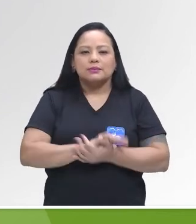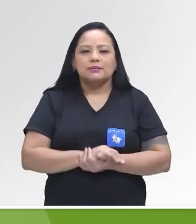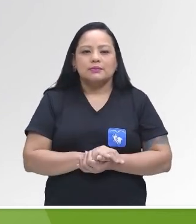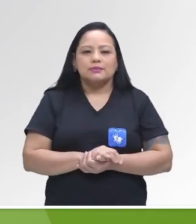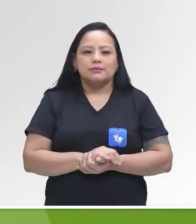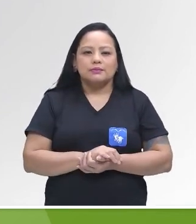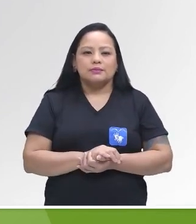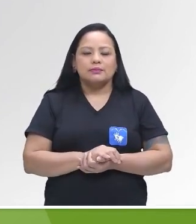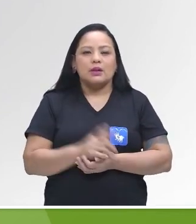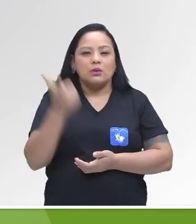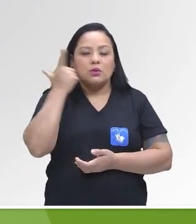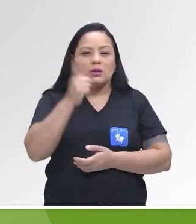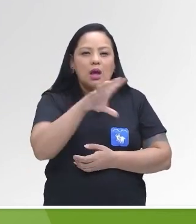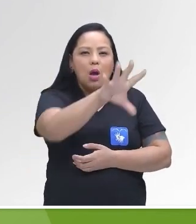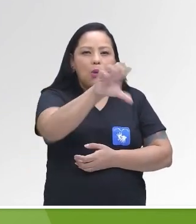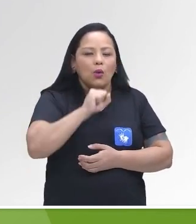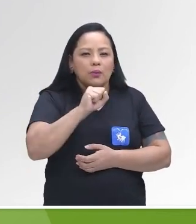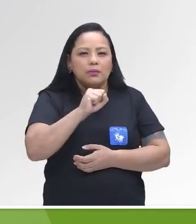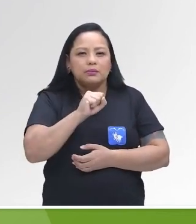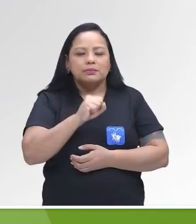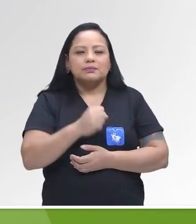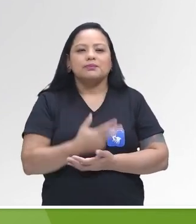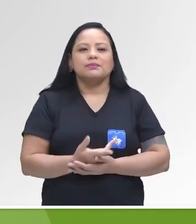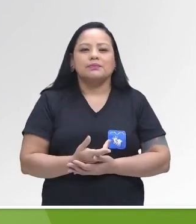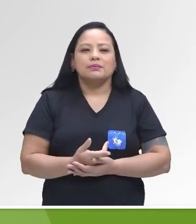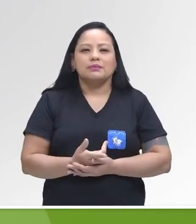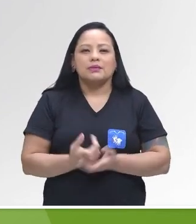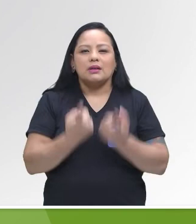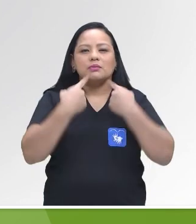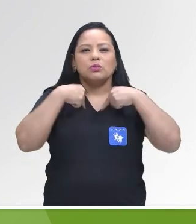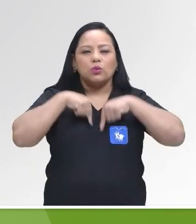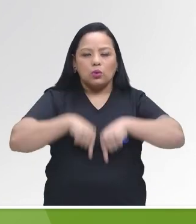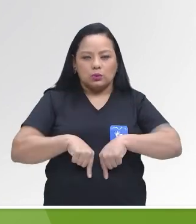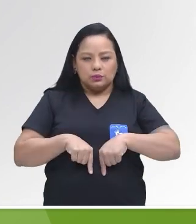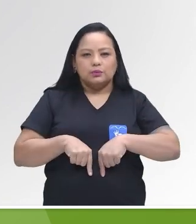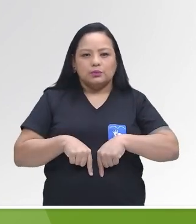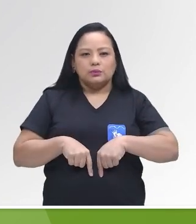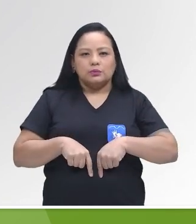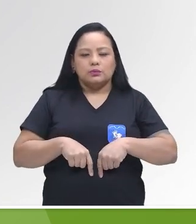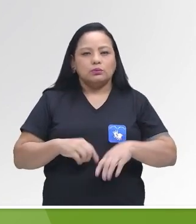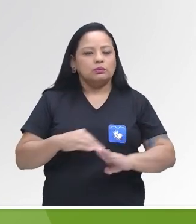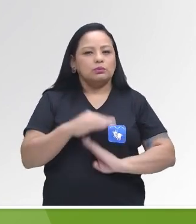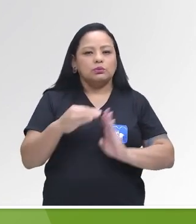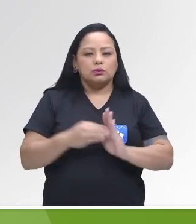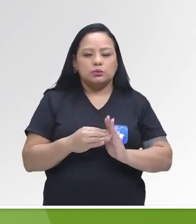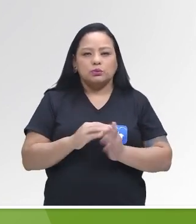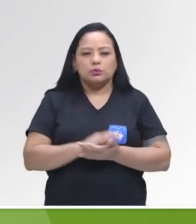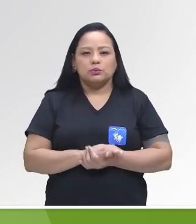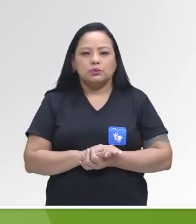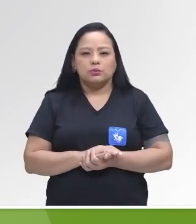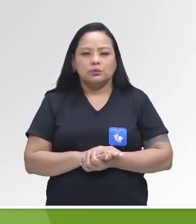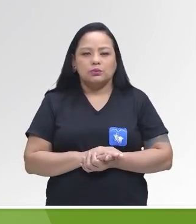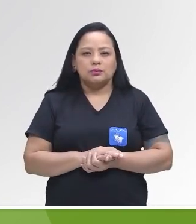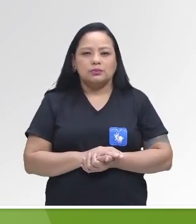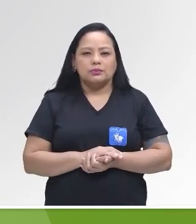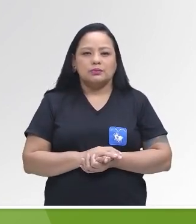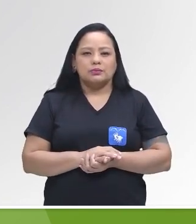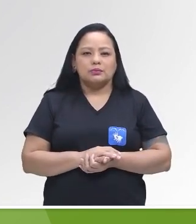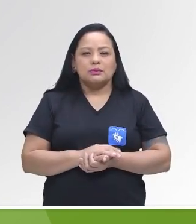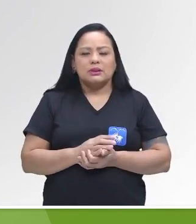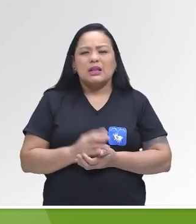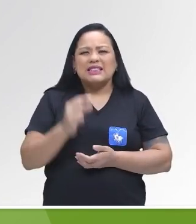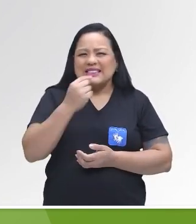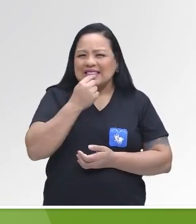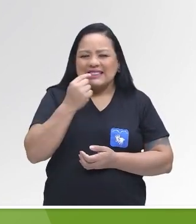eles conseguem capturar a presa, eles ingerem praticamente ela inteira, né? Os dentes deles não servem muito